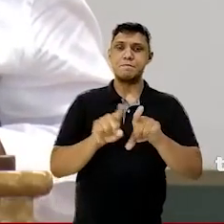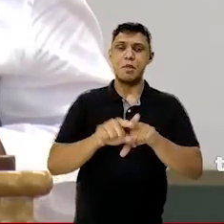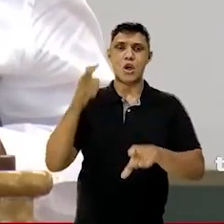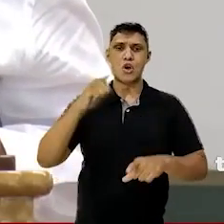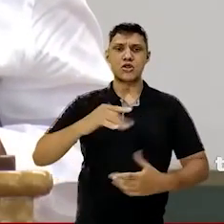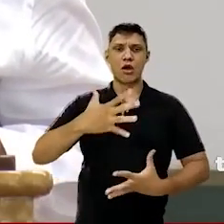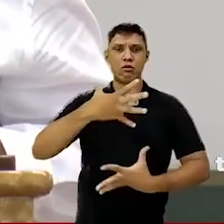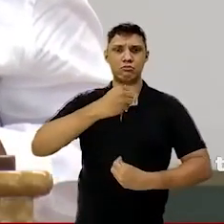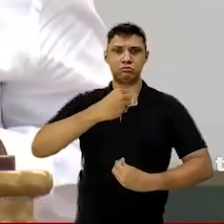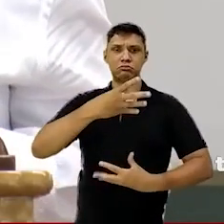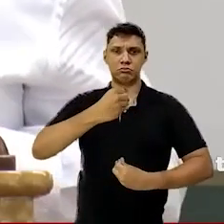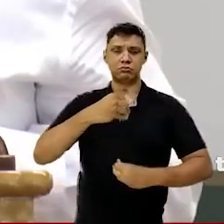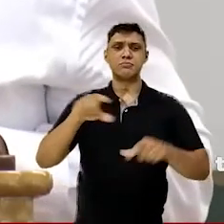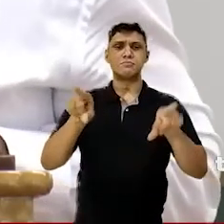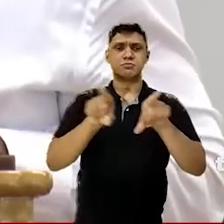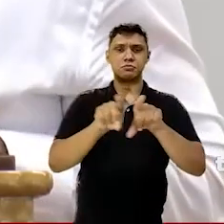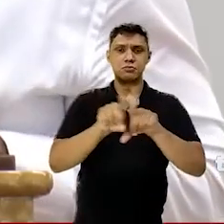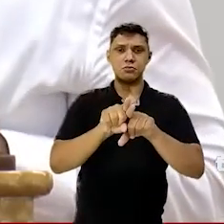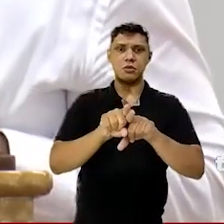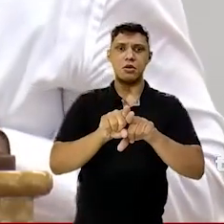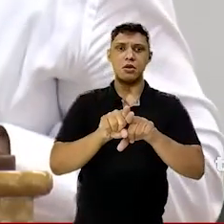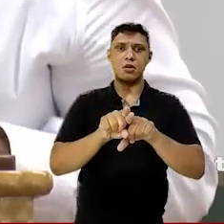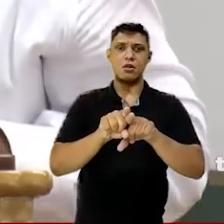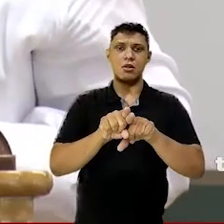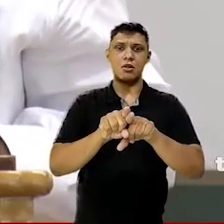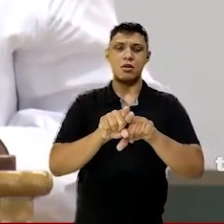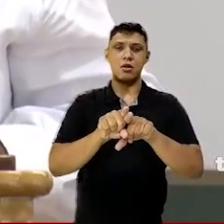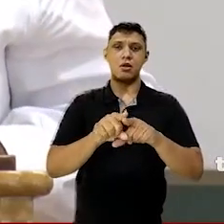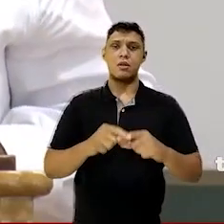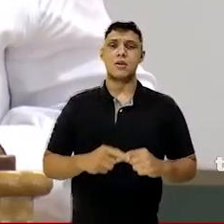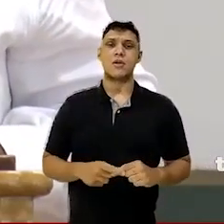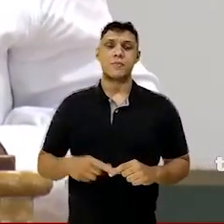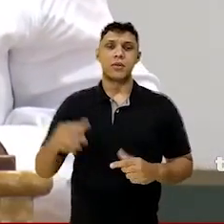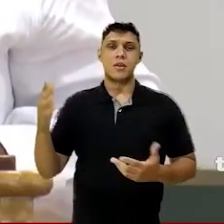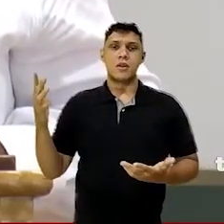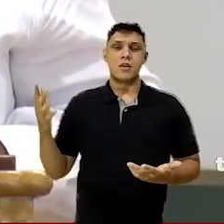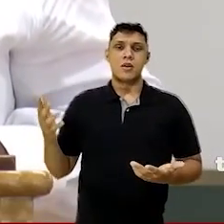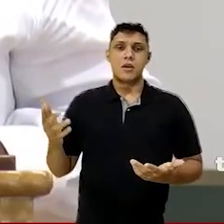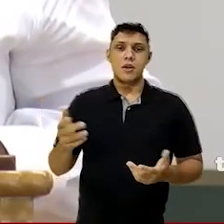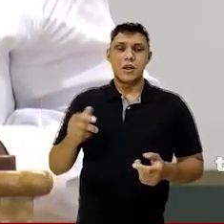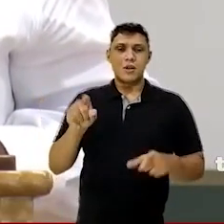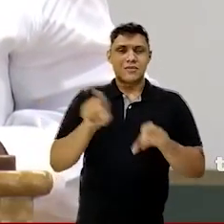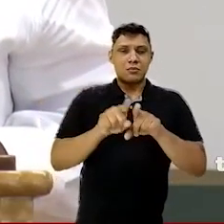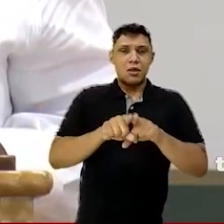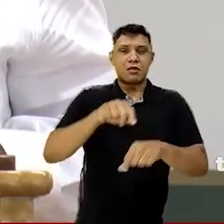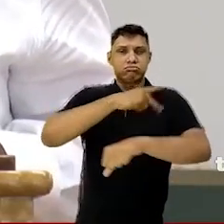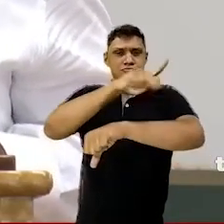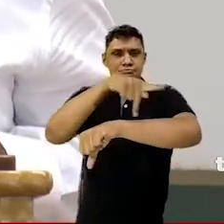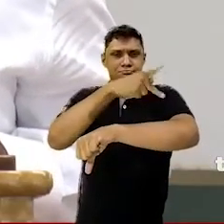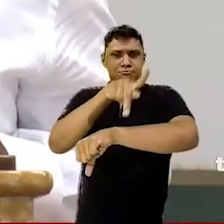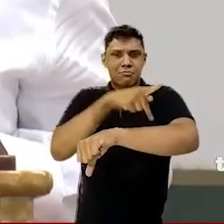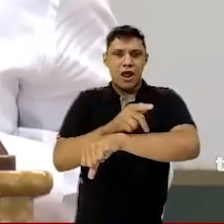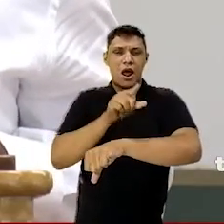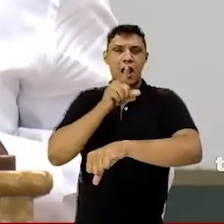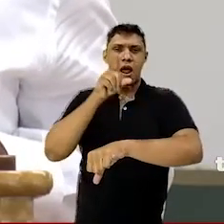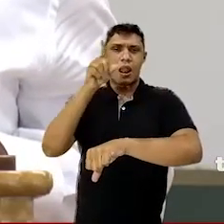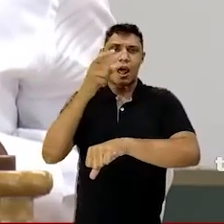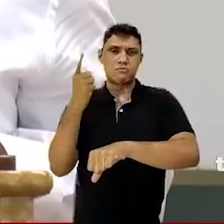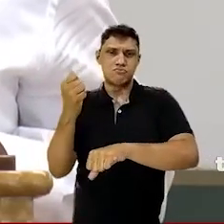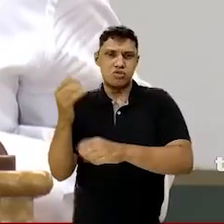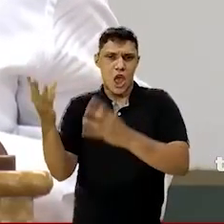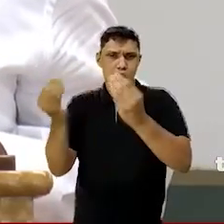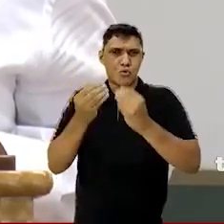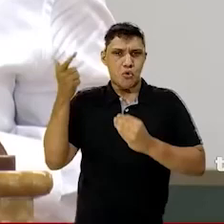raio-x digital. Viabilizamos 2 emendas para construções de praças, uma no bairro da Nova